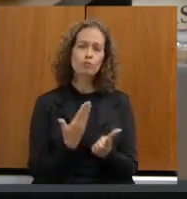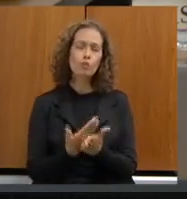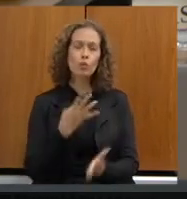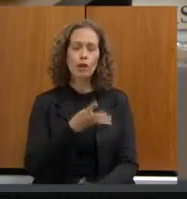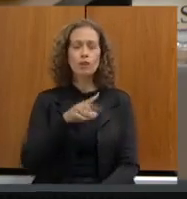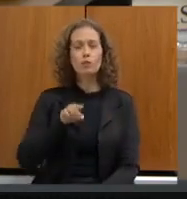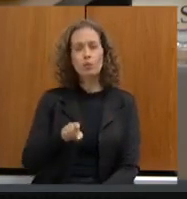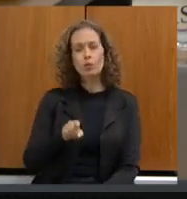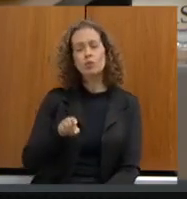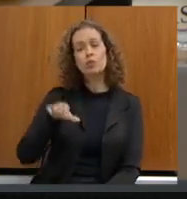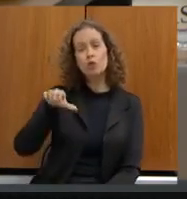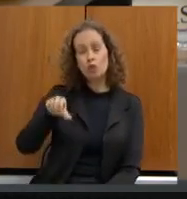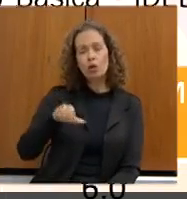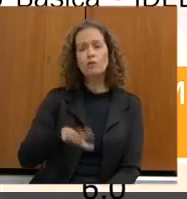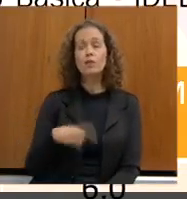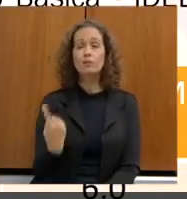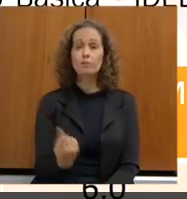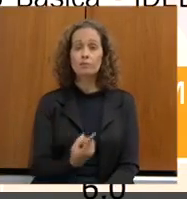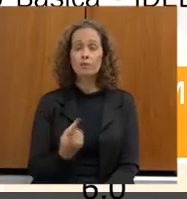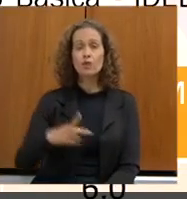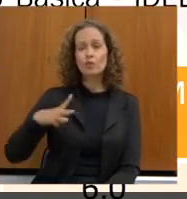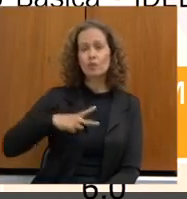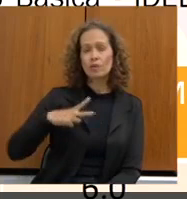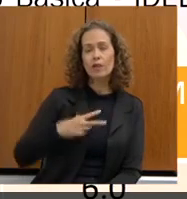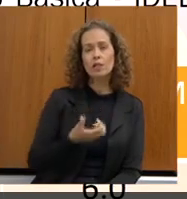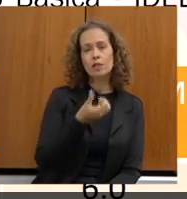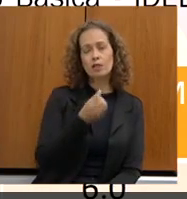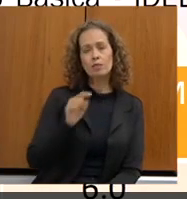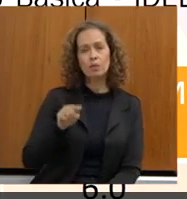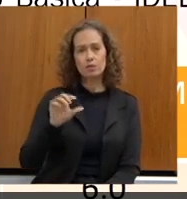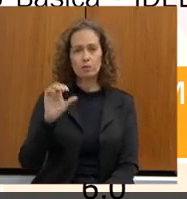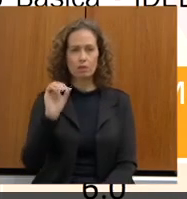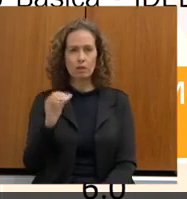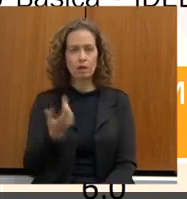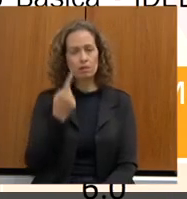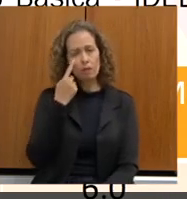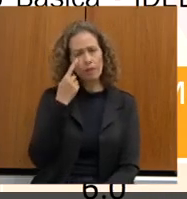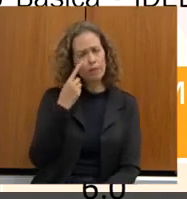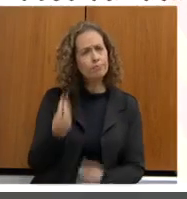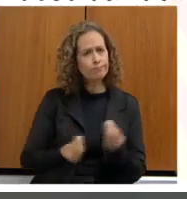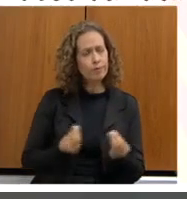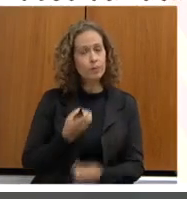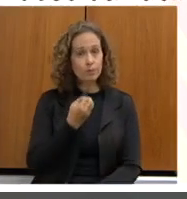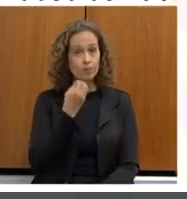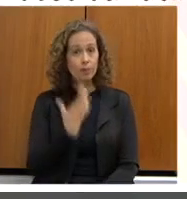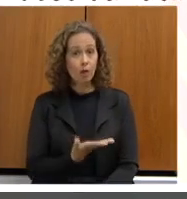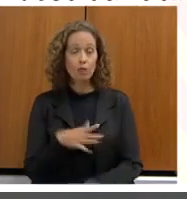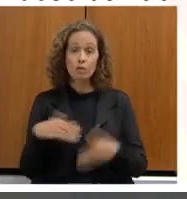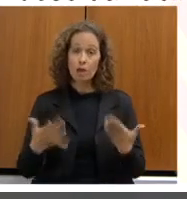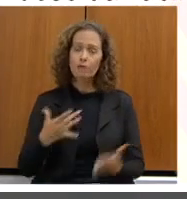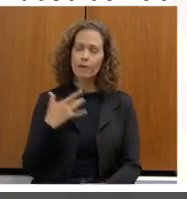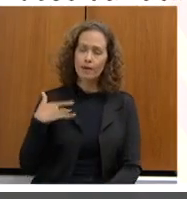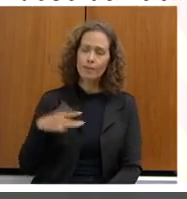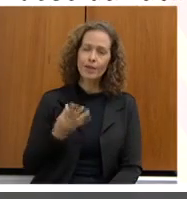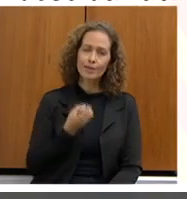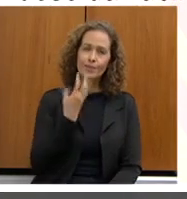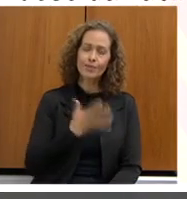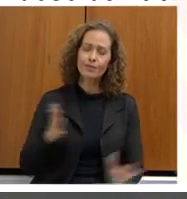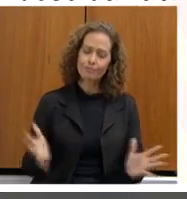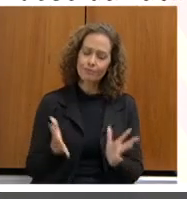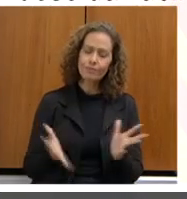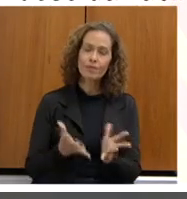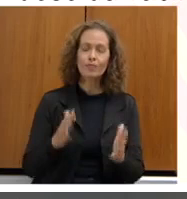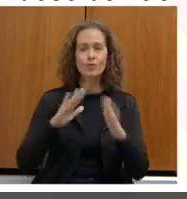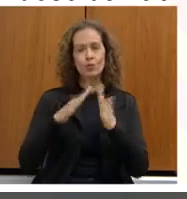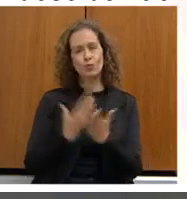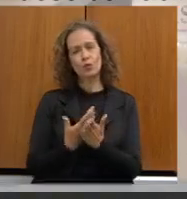privada e na rede do nosso Colégio 6.0 também se a gente Bacana Então vale a pena investir no Colégio